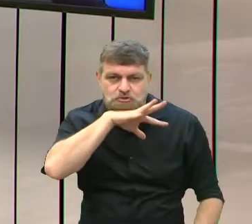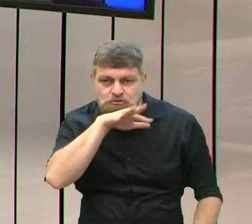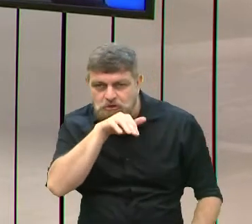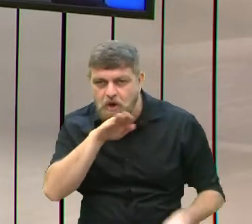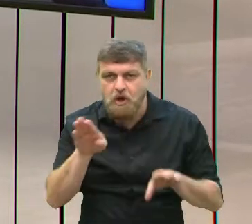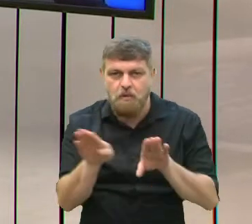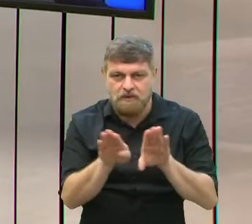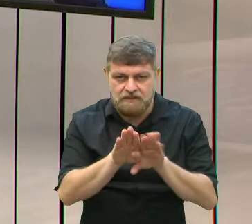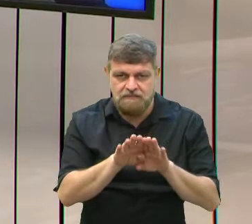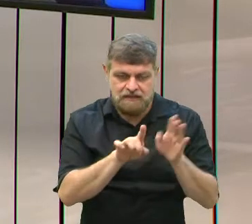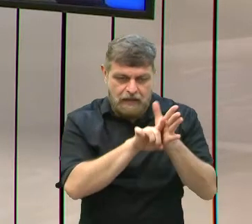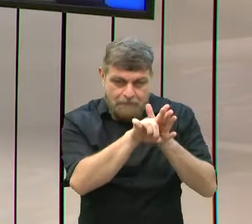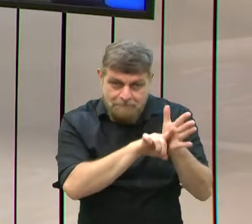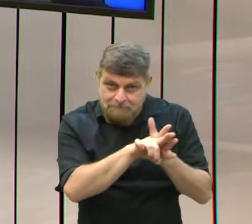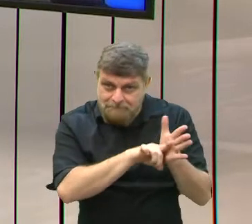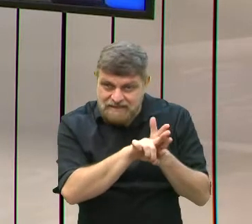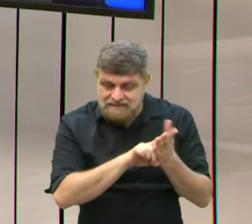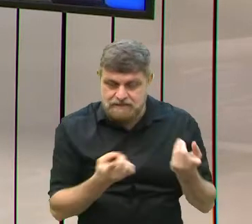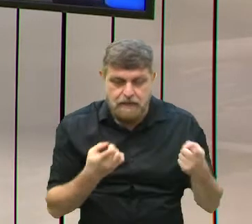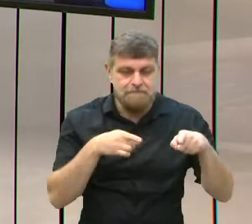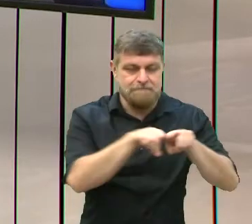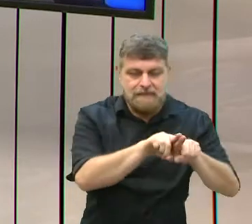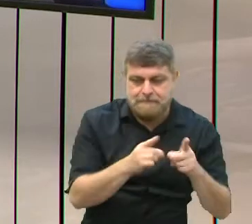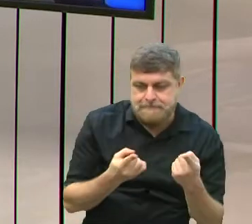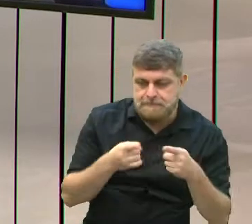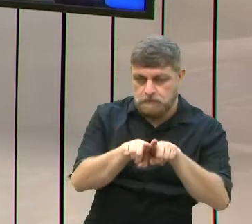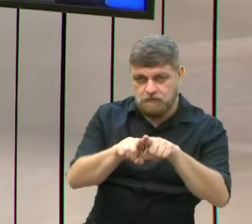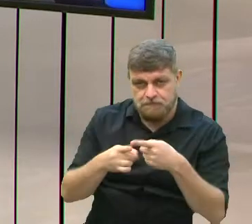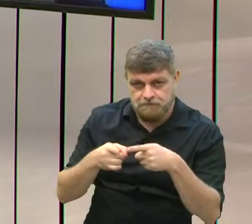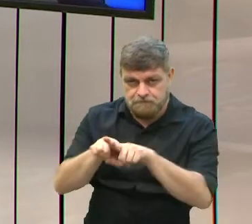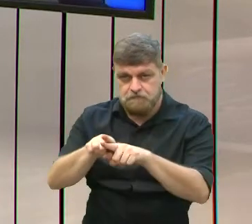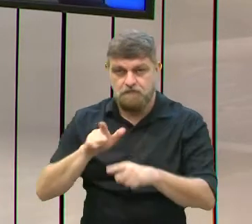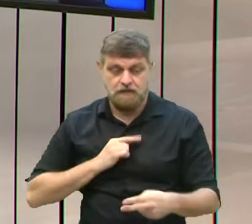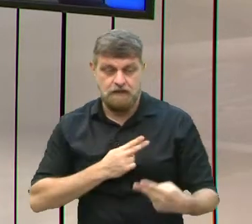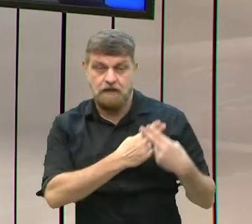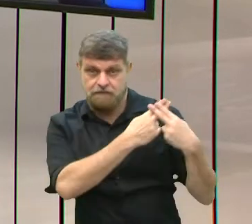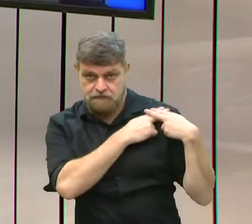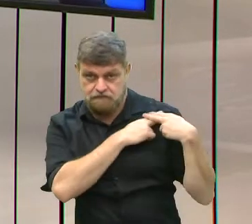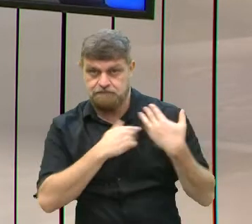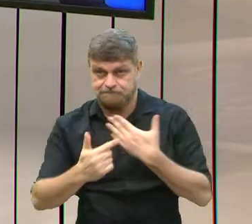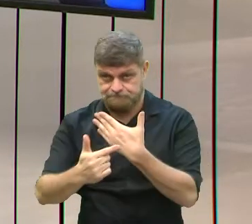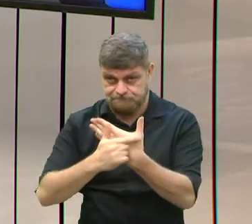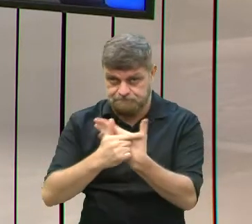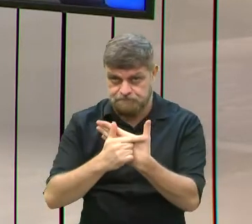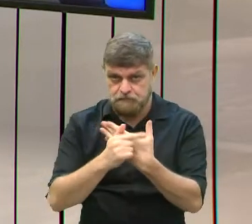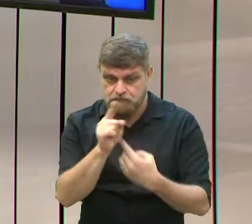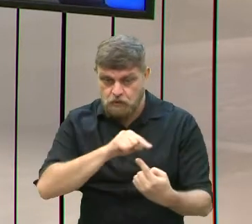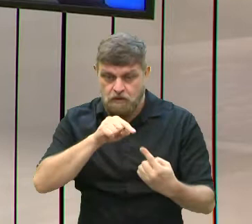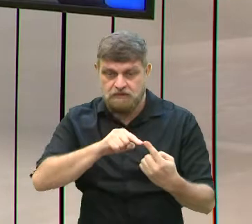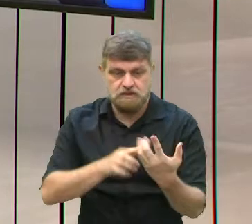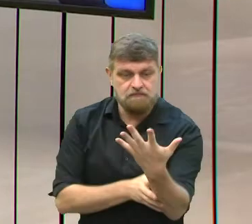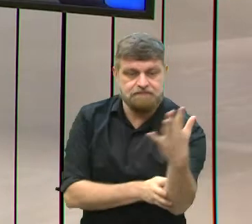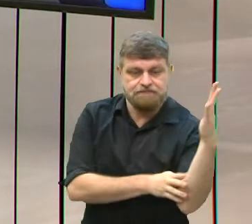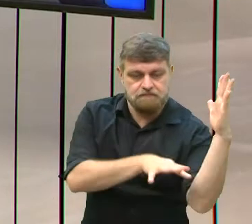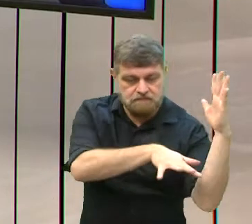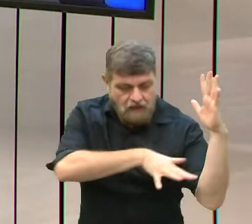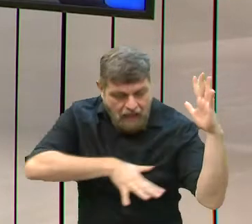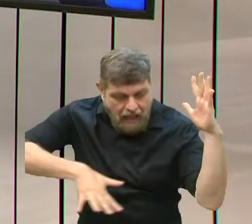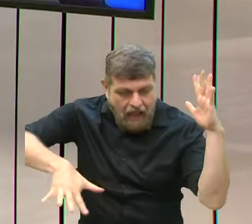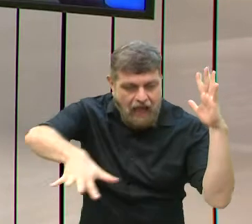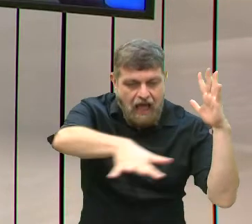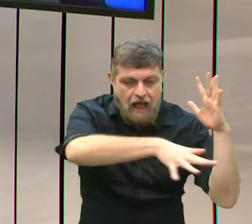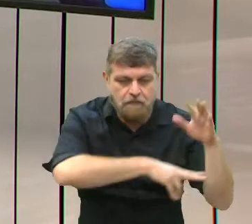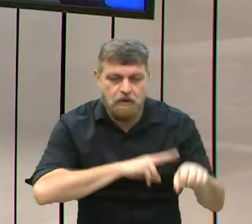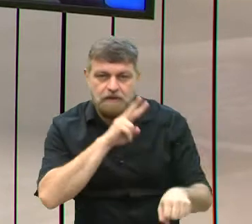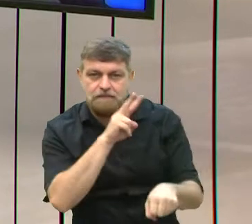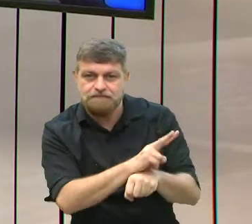e diversas outras instituições que têm essas atribuições. E a proteção do território, talvez seja